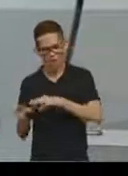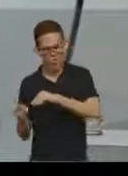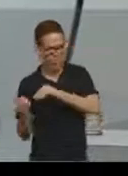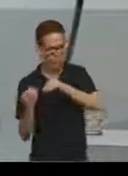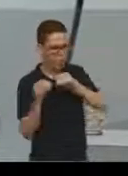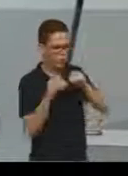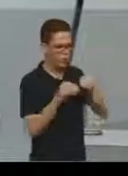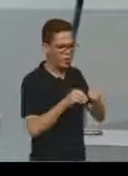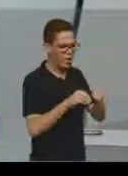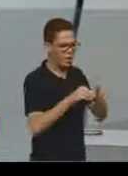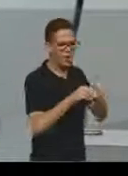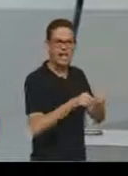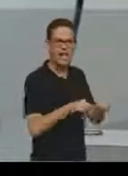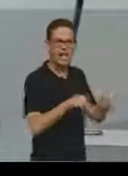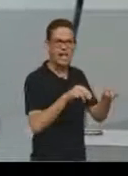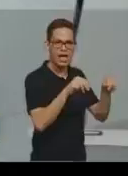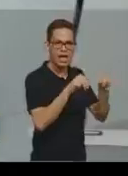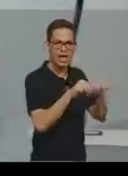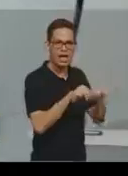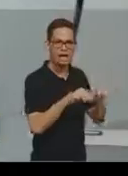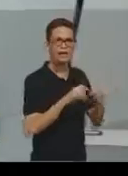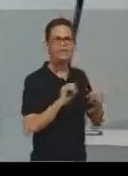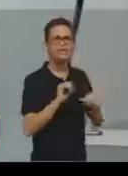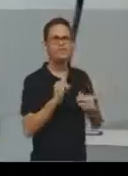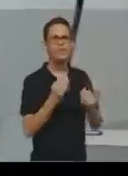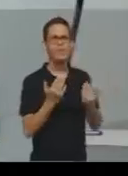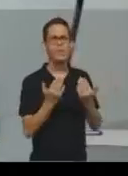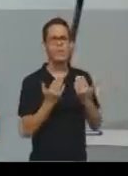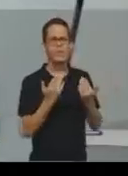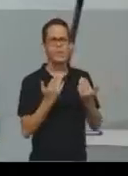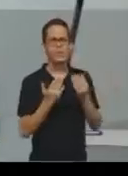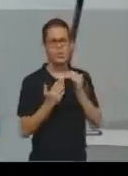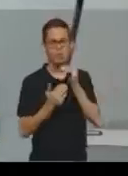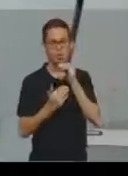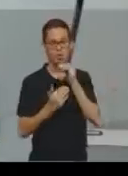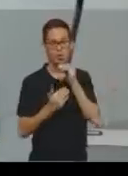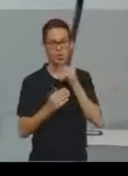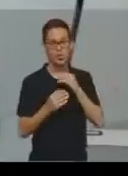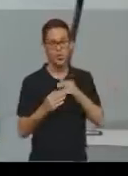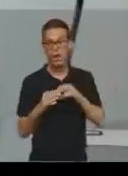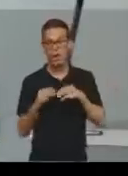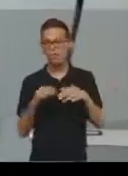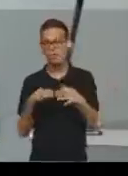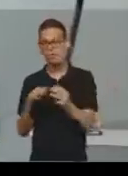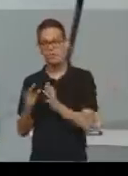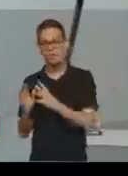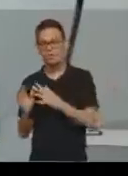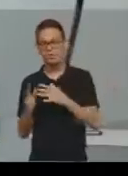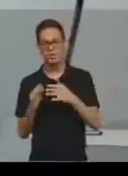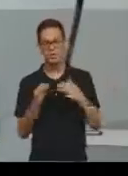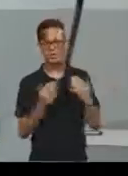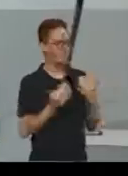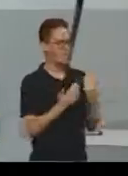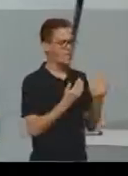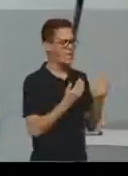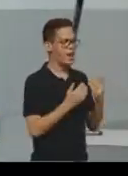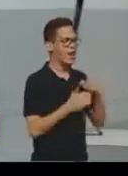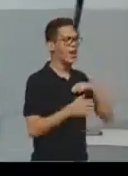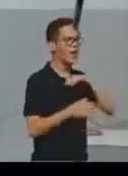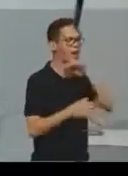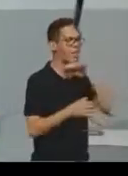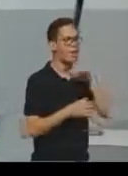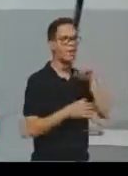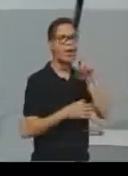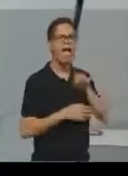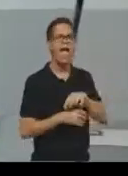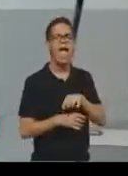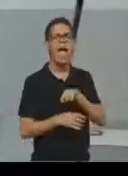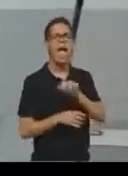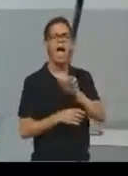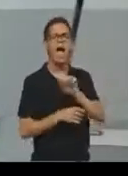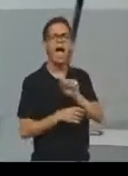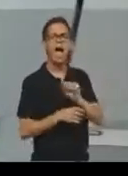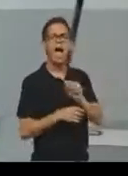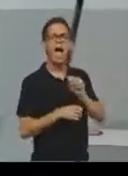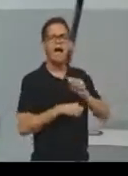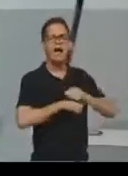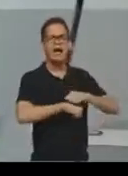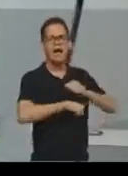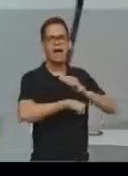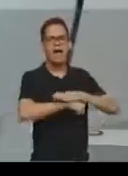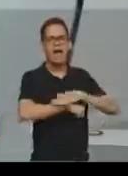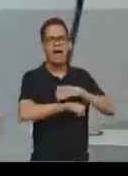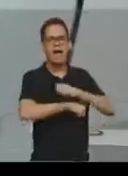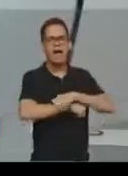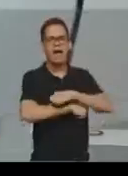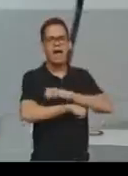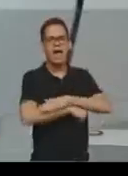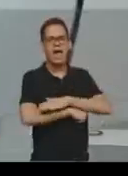então, as plantas com os animais, as briófitas, elas podem ser comparadas com os anfíbios, né? Porque, vamos